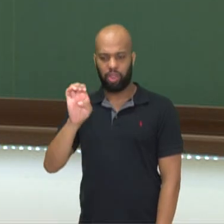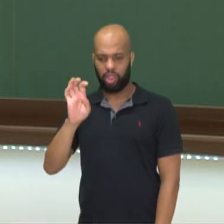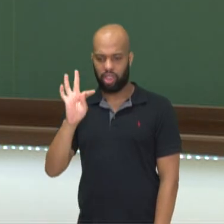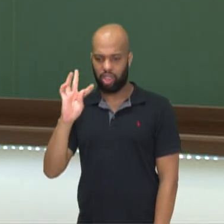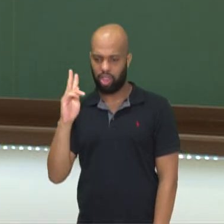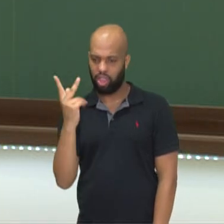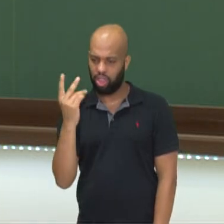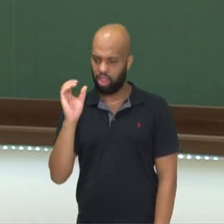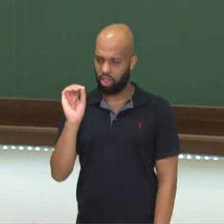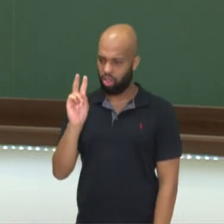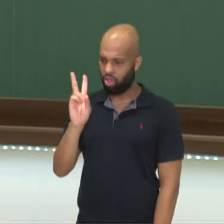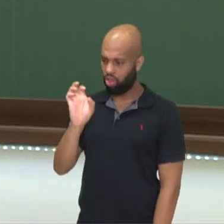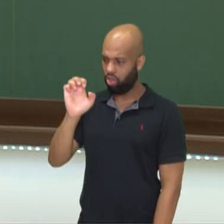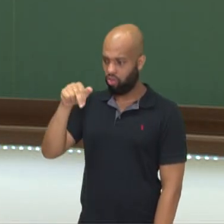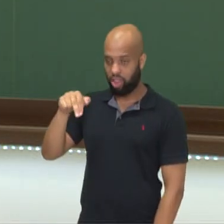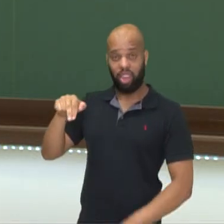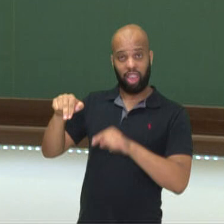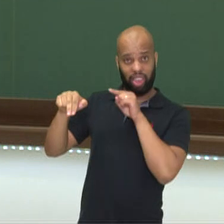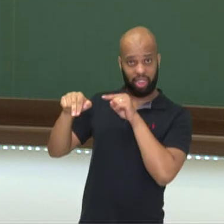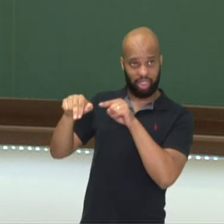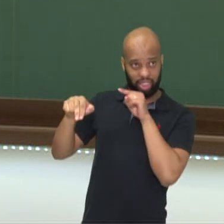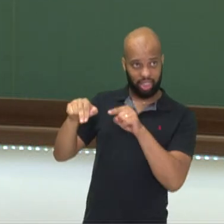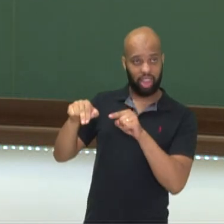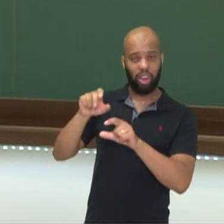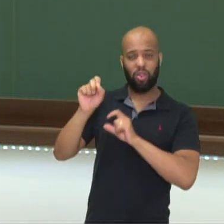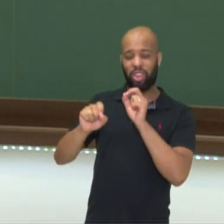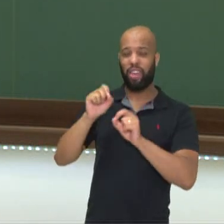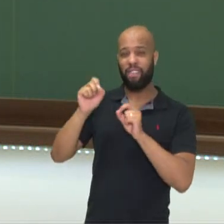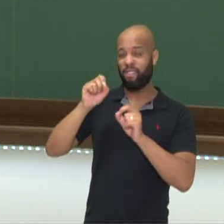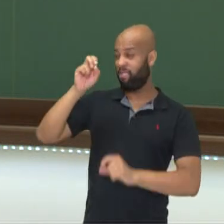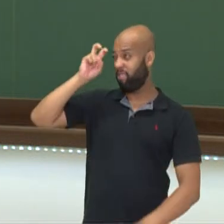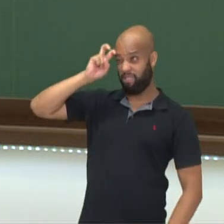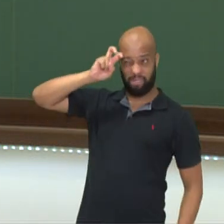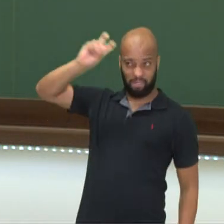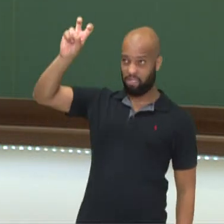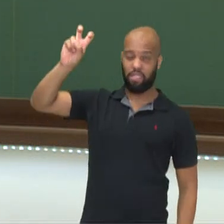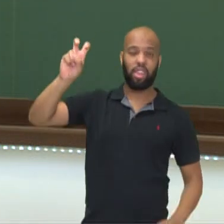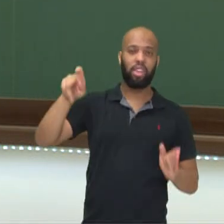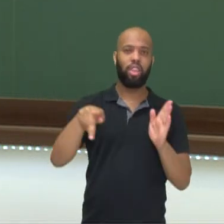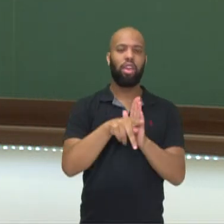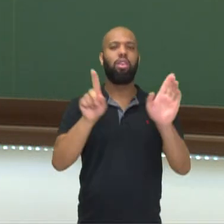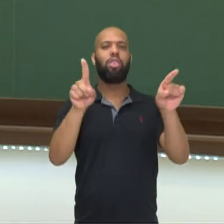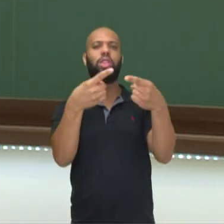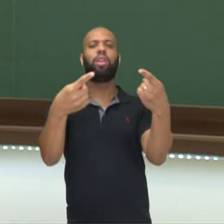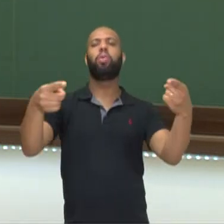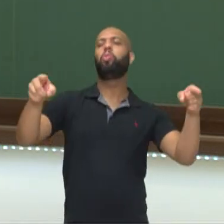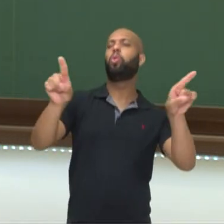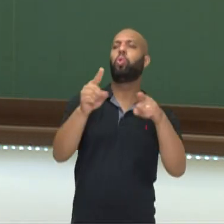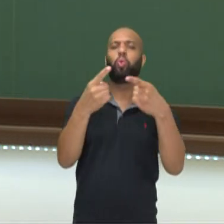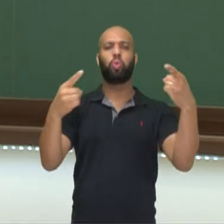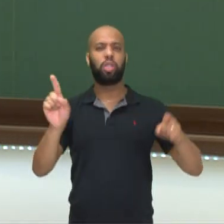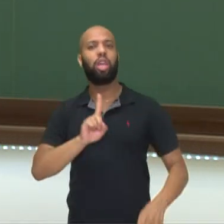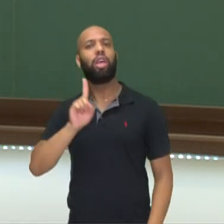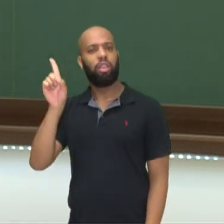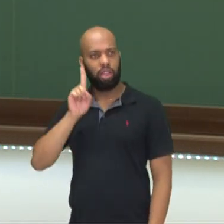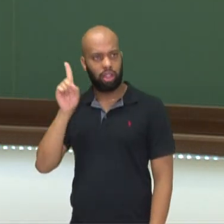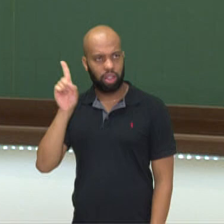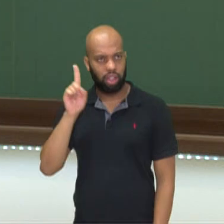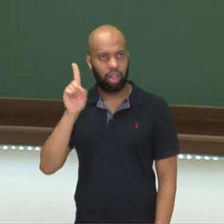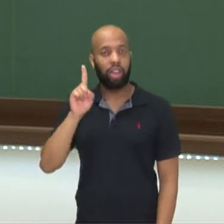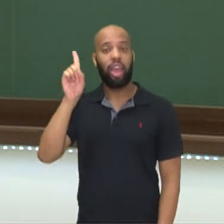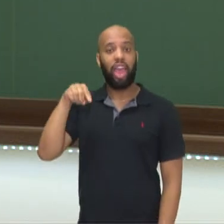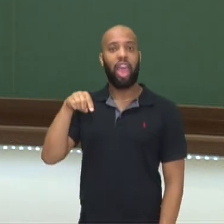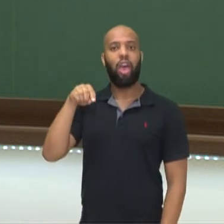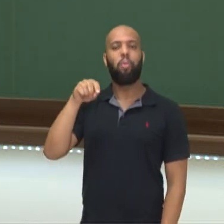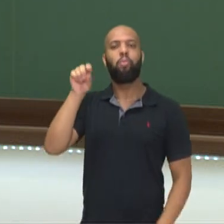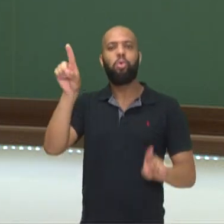tem problema nenhum. Ele é considerado o maior gênio da música erudita. É um pilar da música ocidental, como